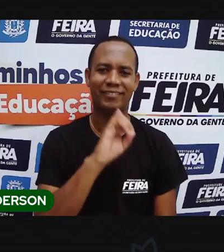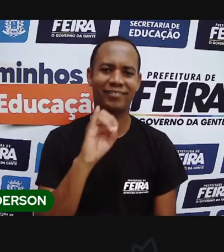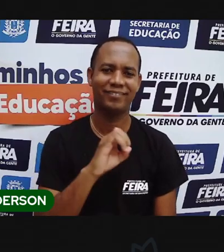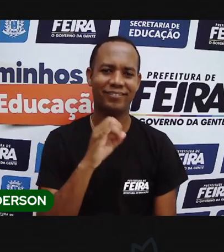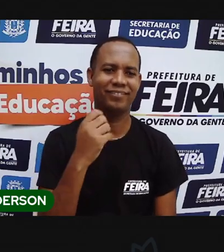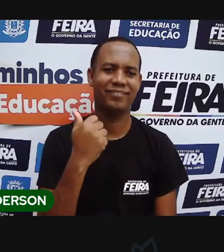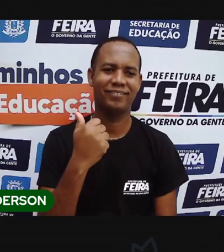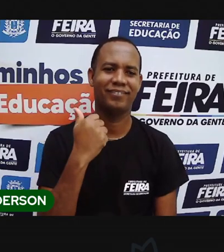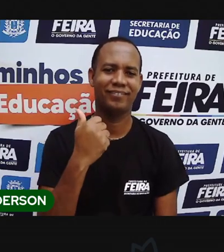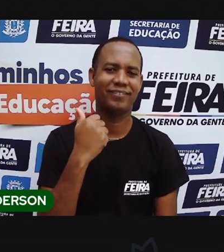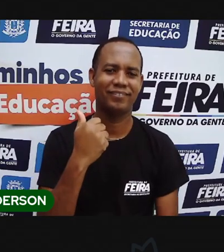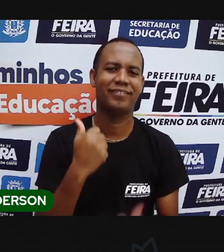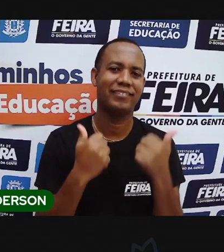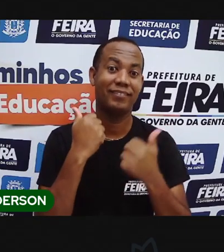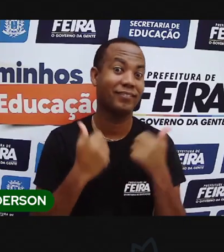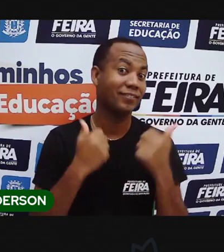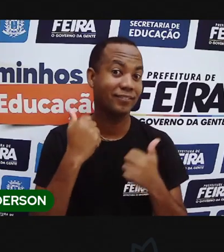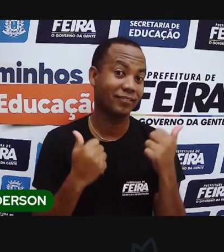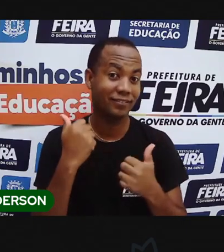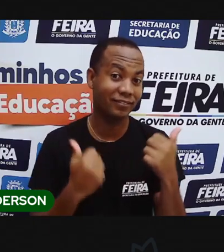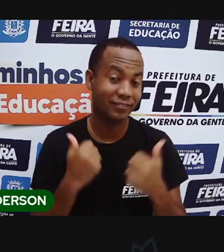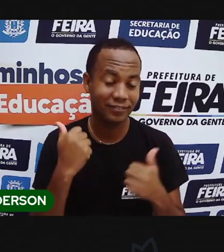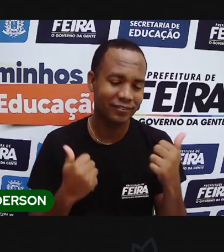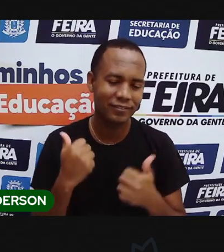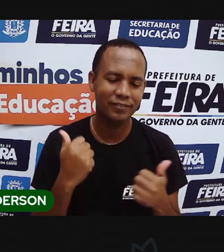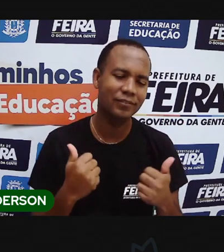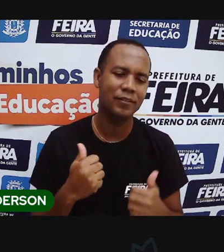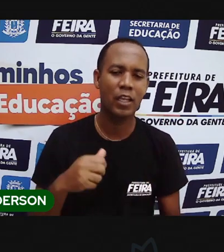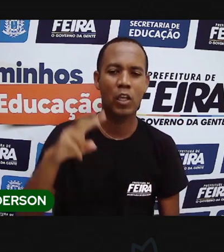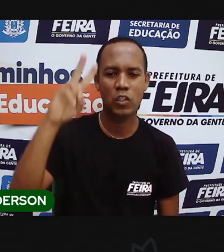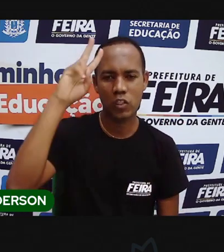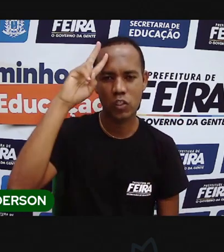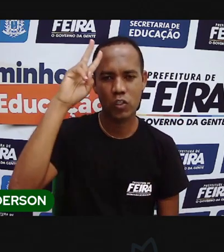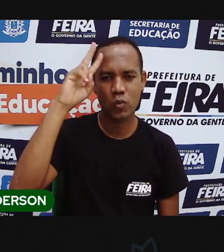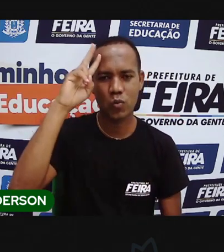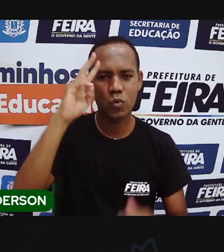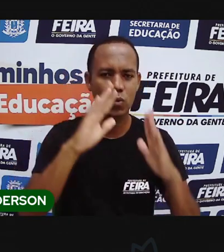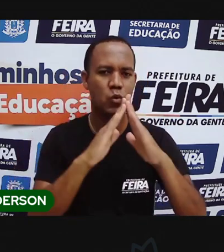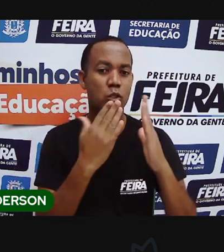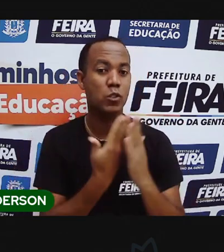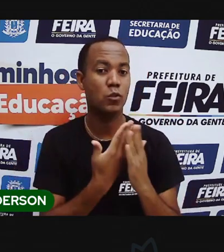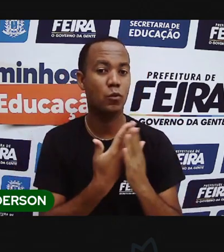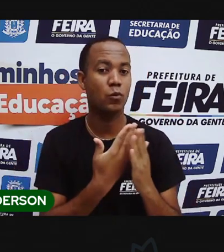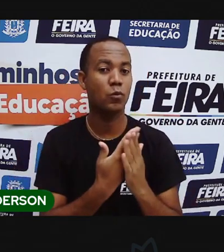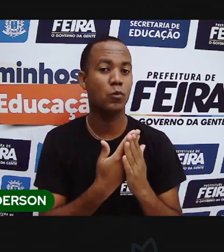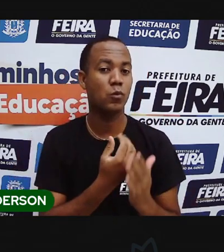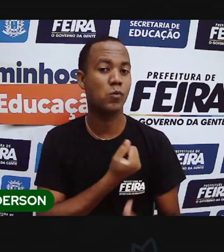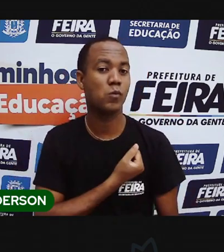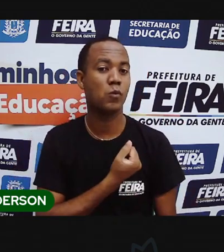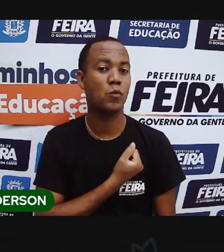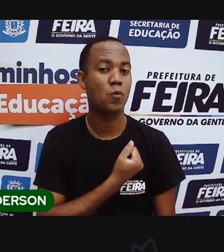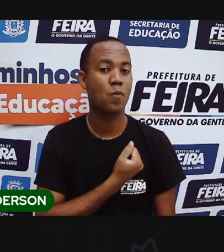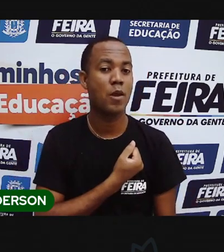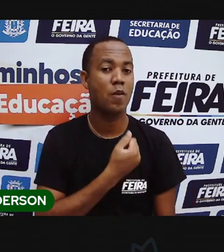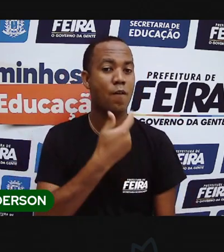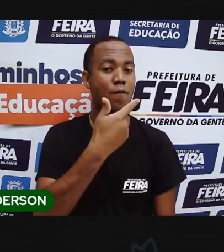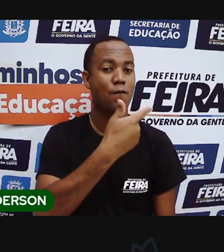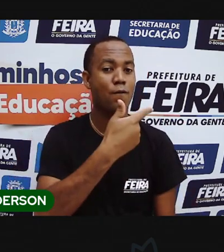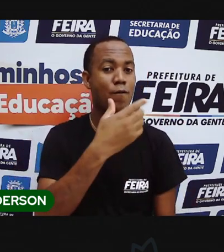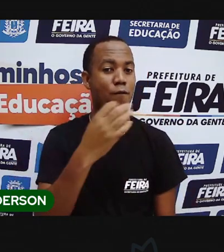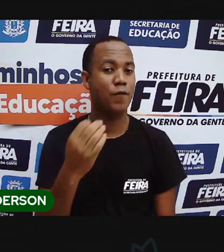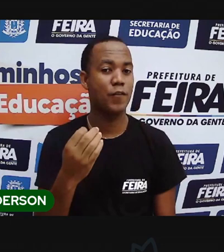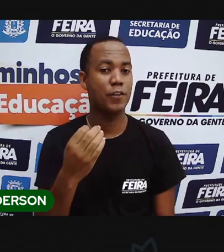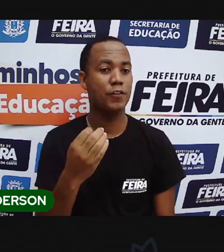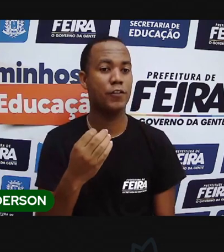Oi, tudo bem? Segunda, nossa aula de número 20, dia 16, né, do